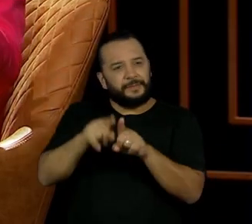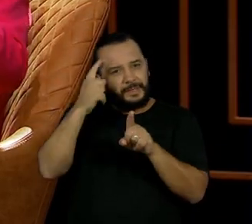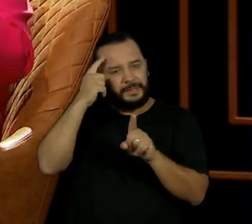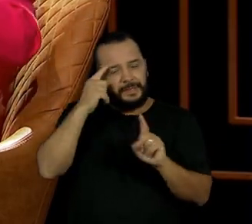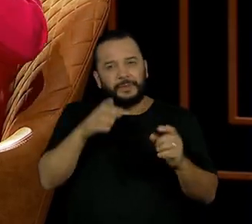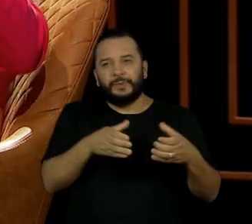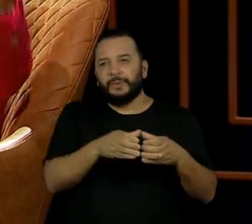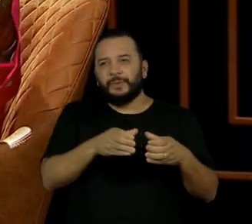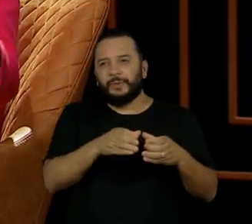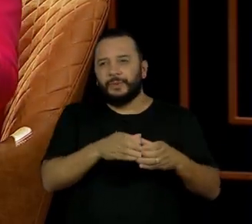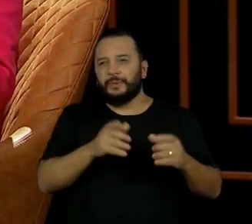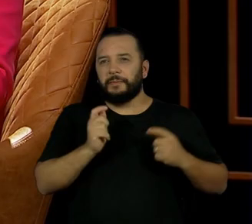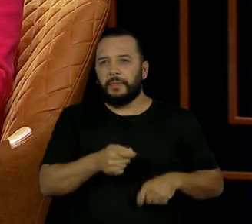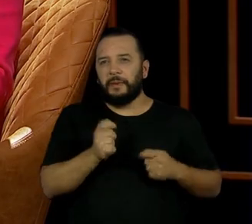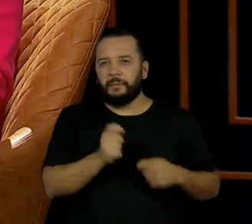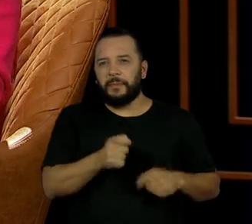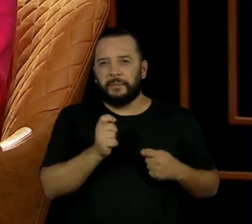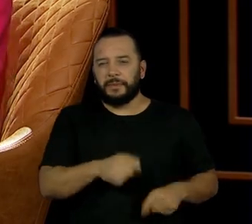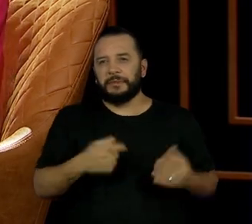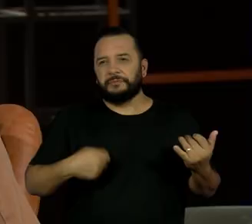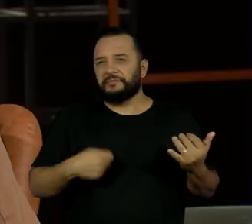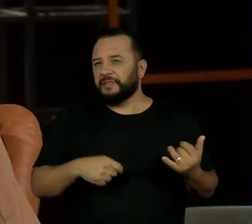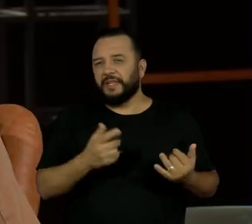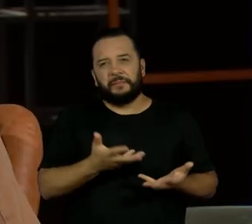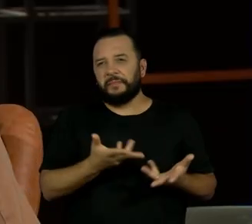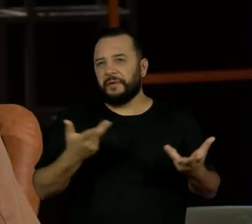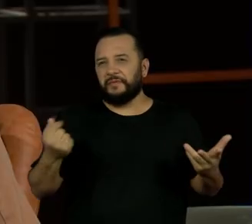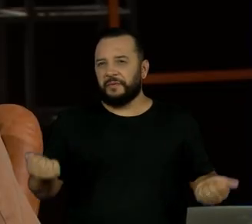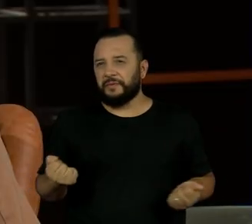uma bandaça assim